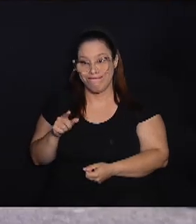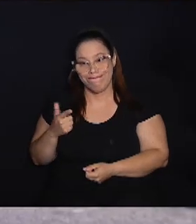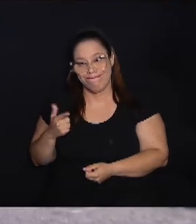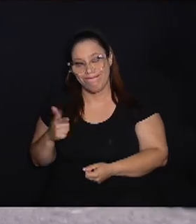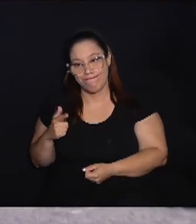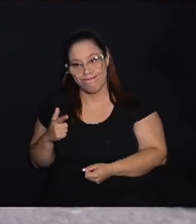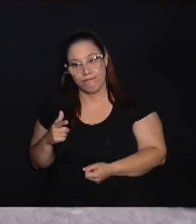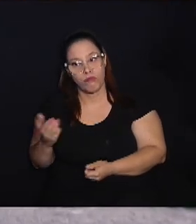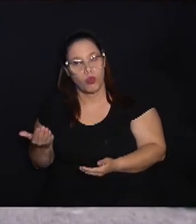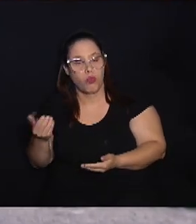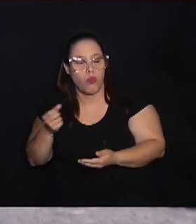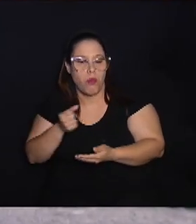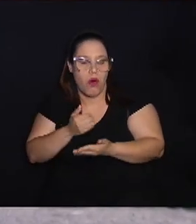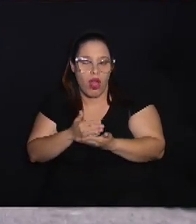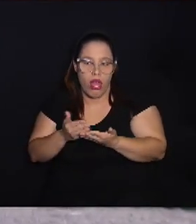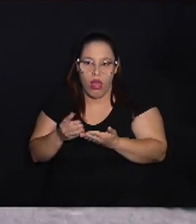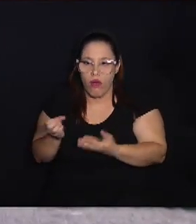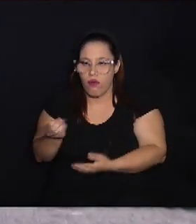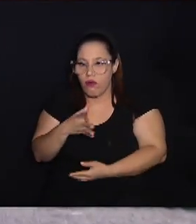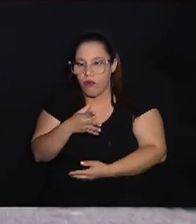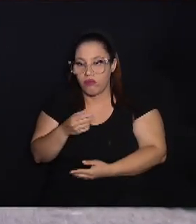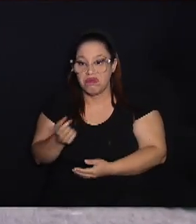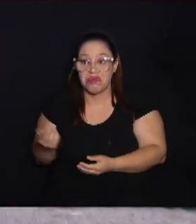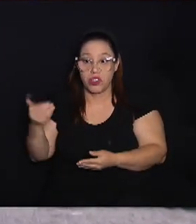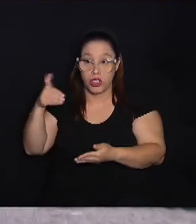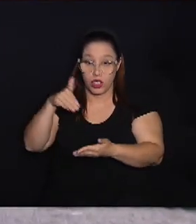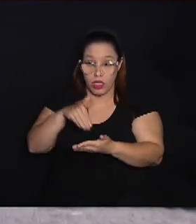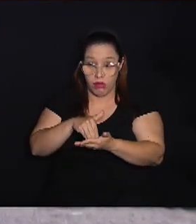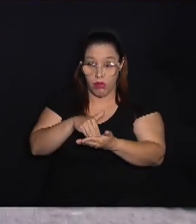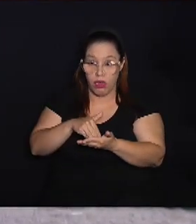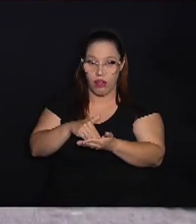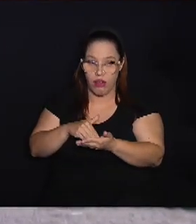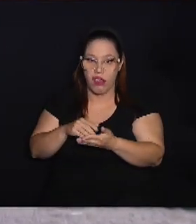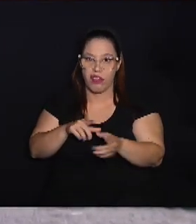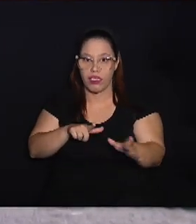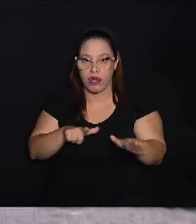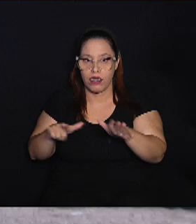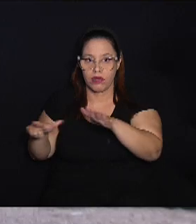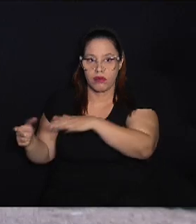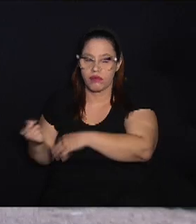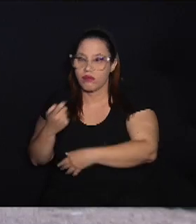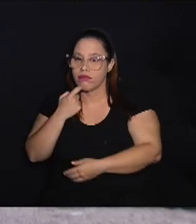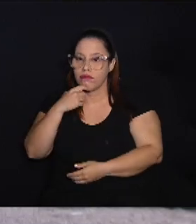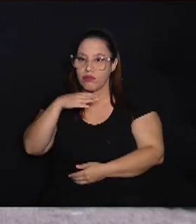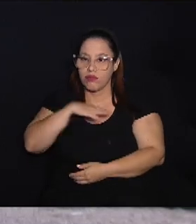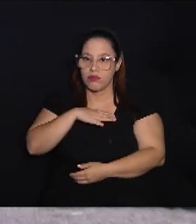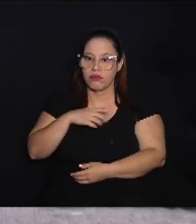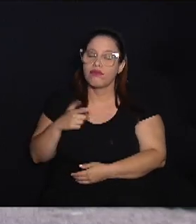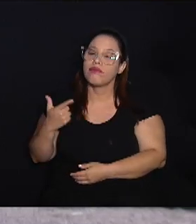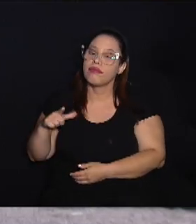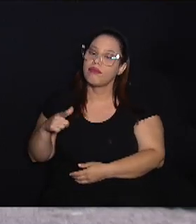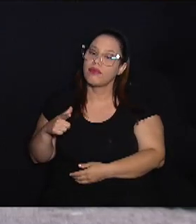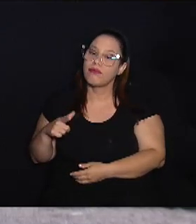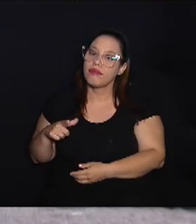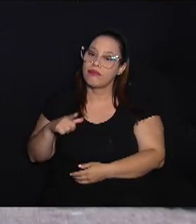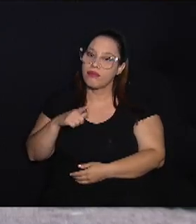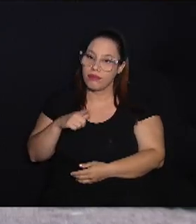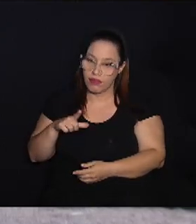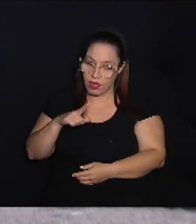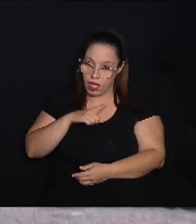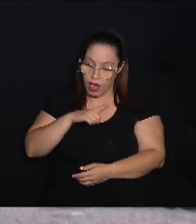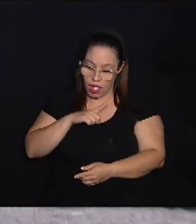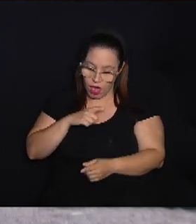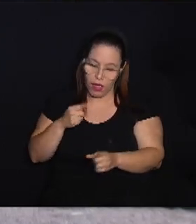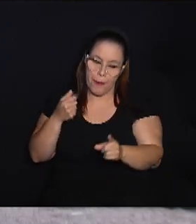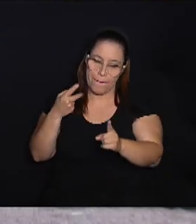uma nova grade. A previsão é que ela chegue ainda essa semana aqui para o município, mas a gente ainda tem doses disponíveis. Por isso a vacinação